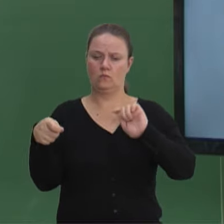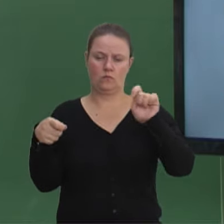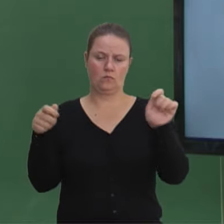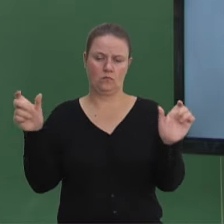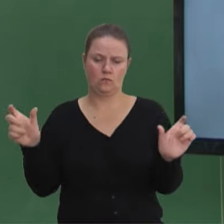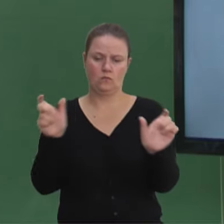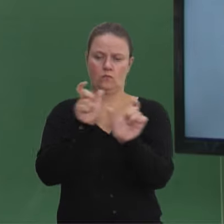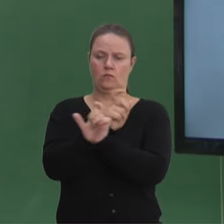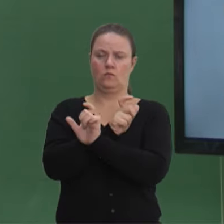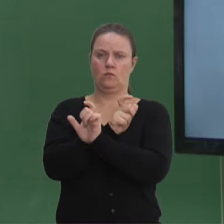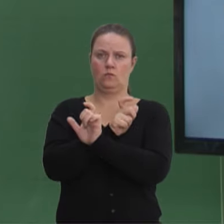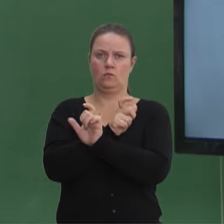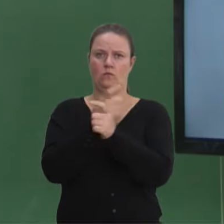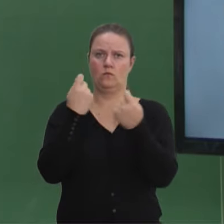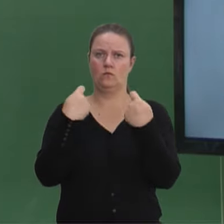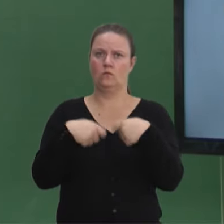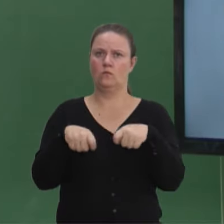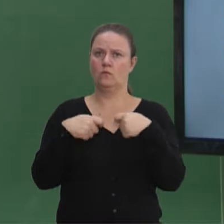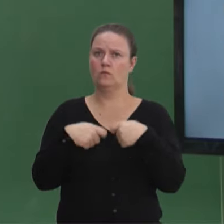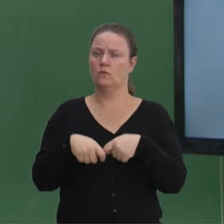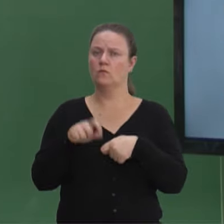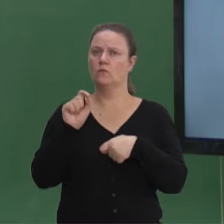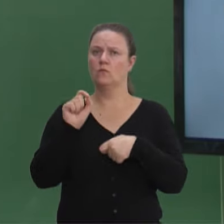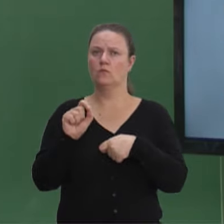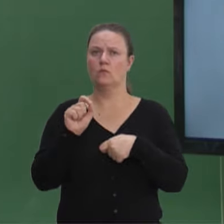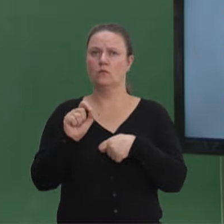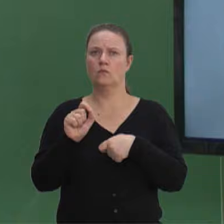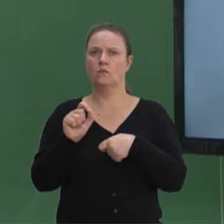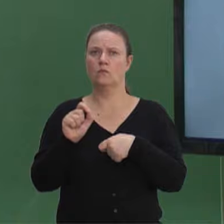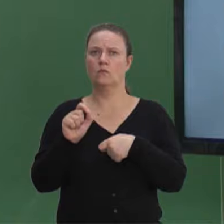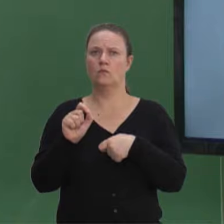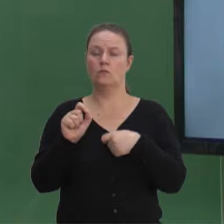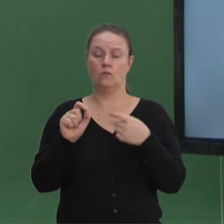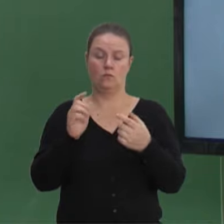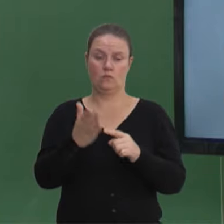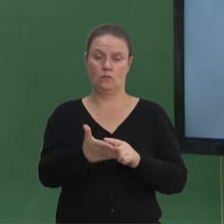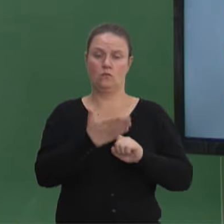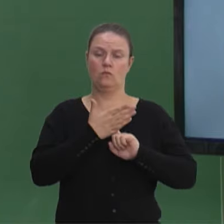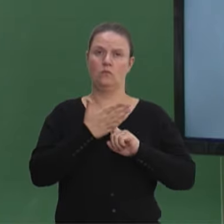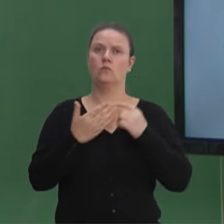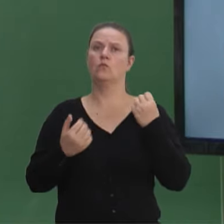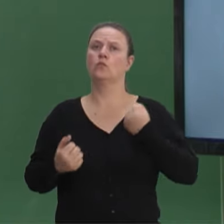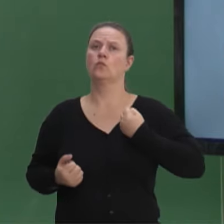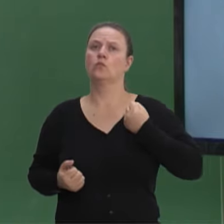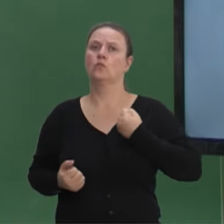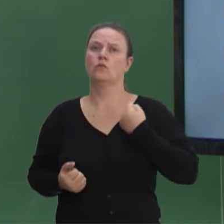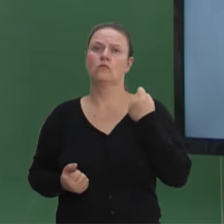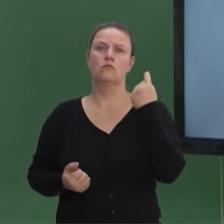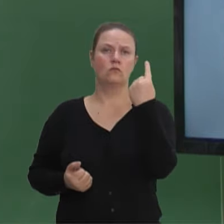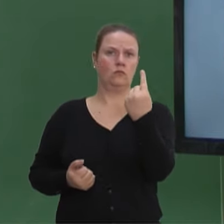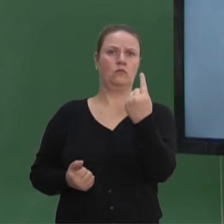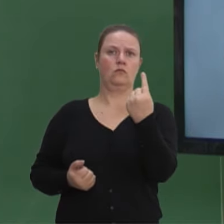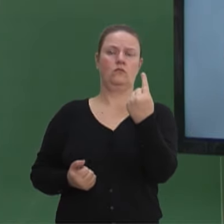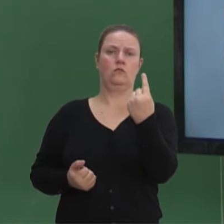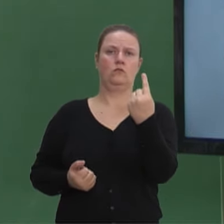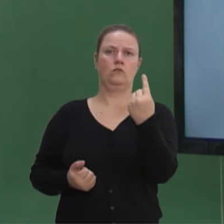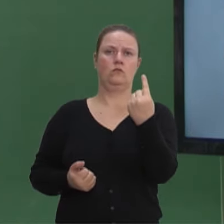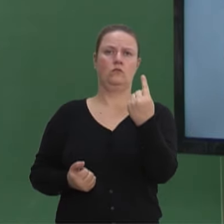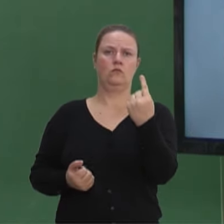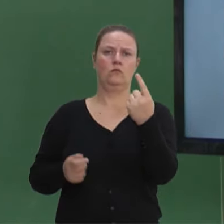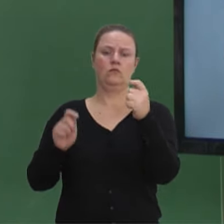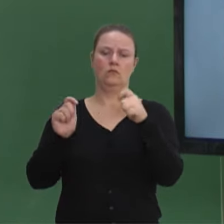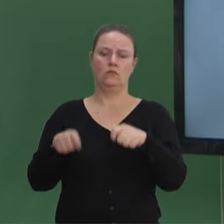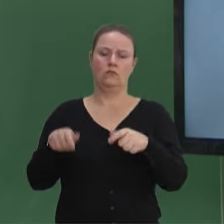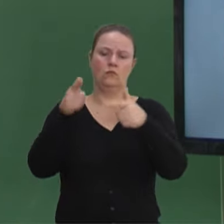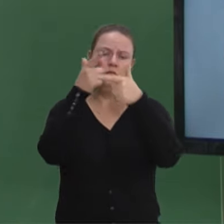tenho que ter, do outro lado da igualdade, 1. O que eu posso fazer? Dividir